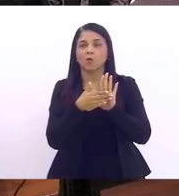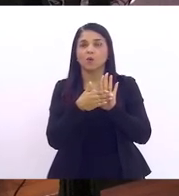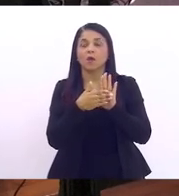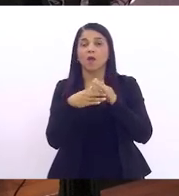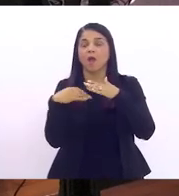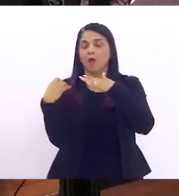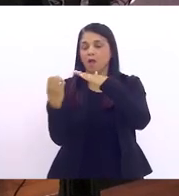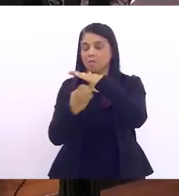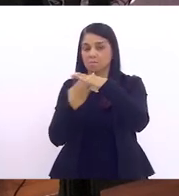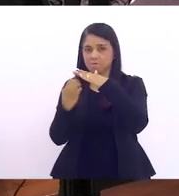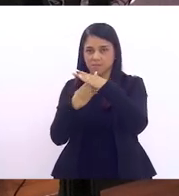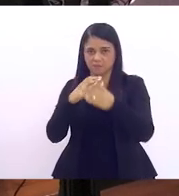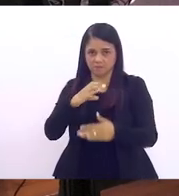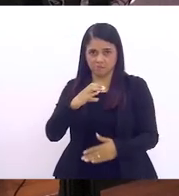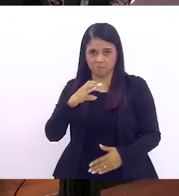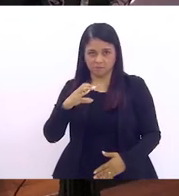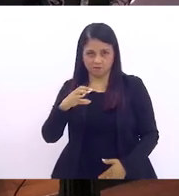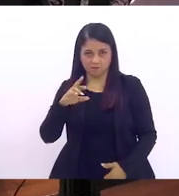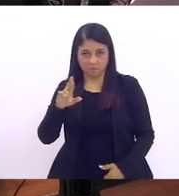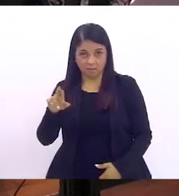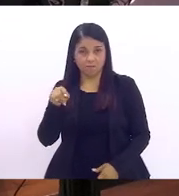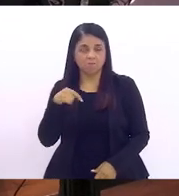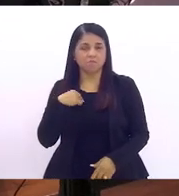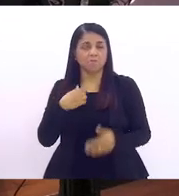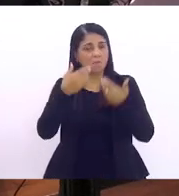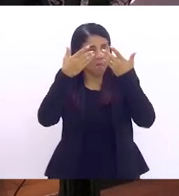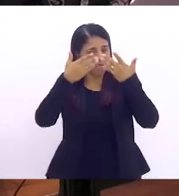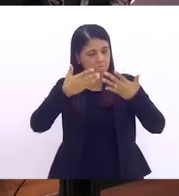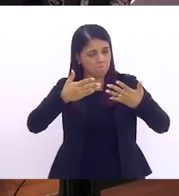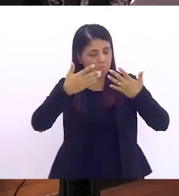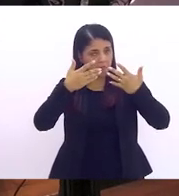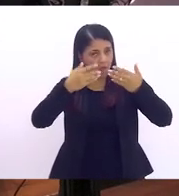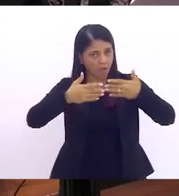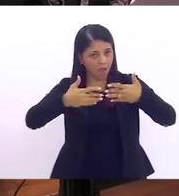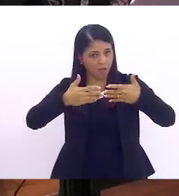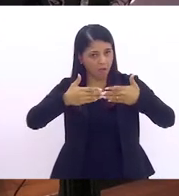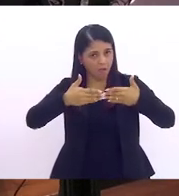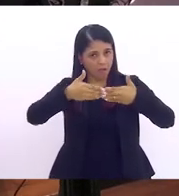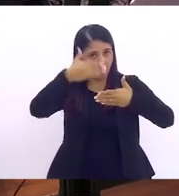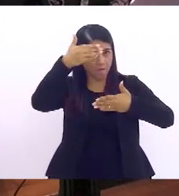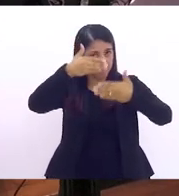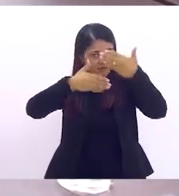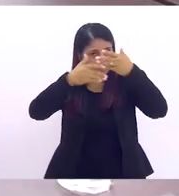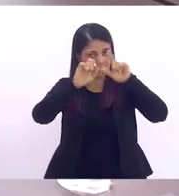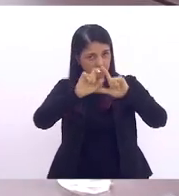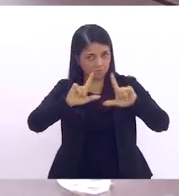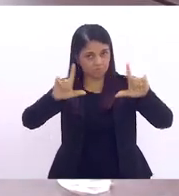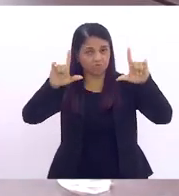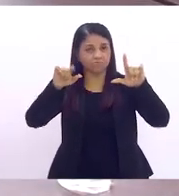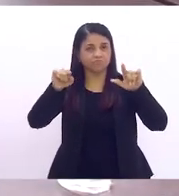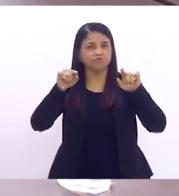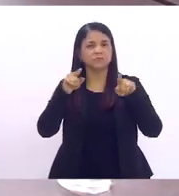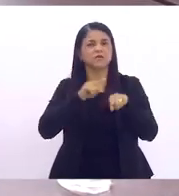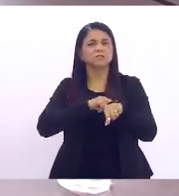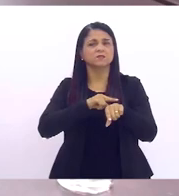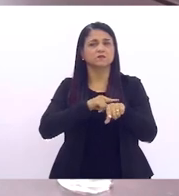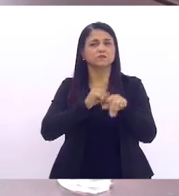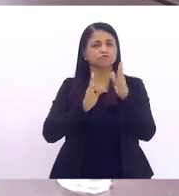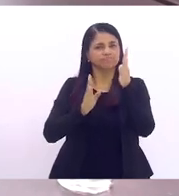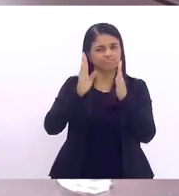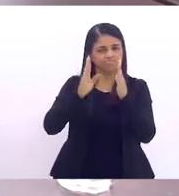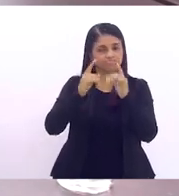empresa ela parece que num primeiro momento ali na apresentação eles falaram sobre um um lapso temporal que houve aí de